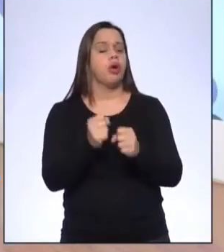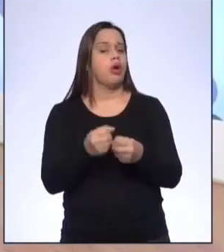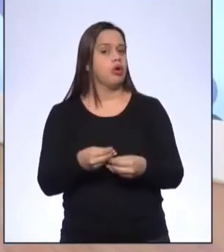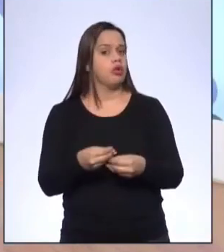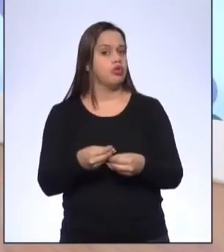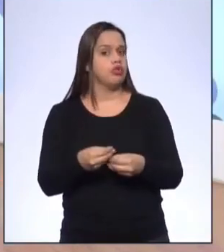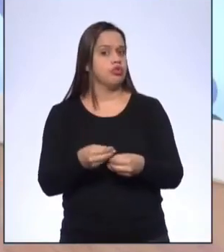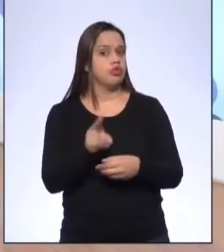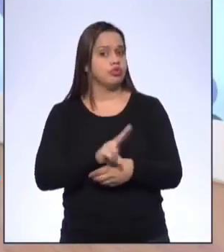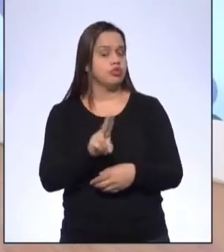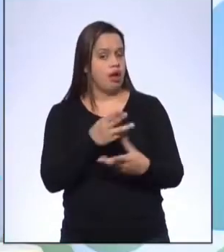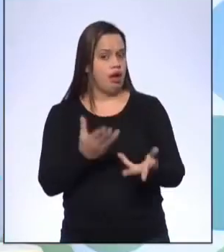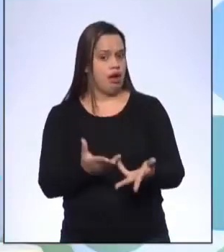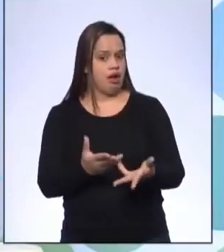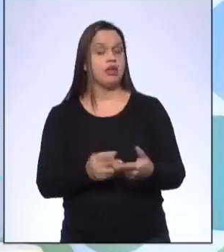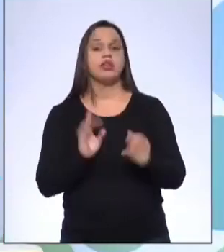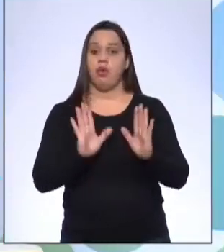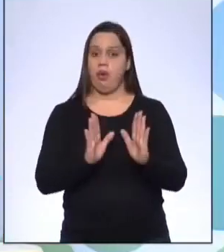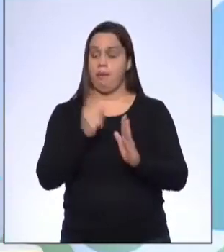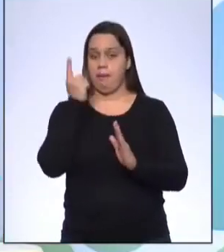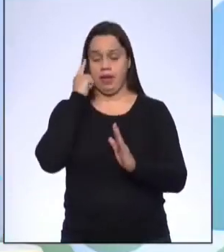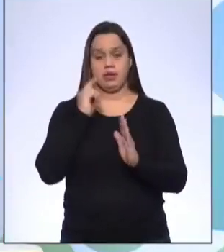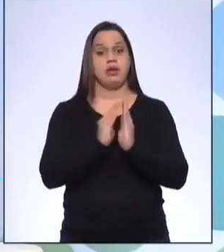Correto? R$100 na poupança.